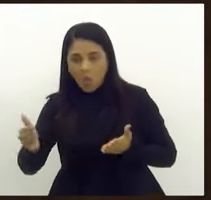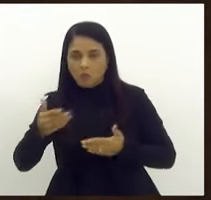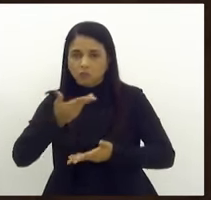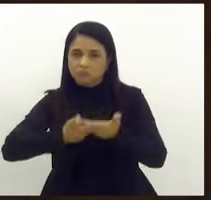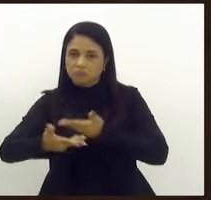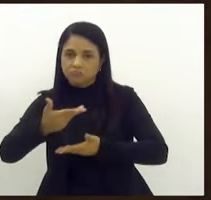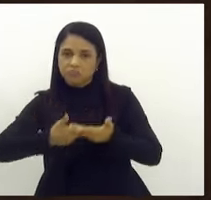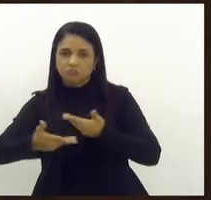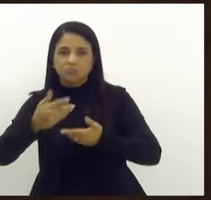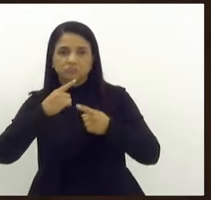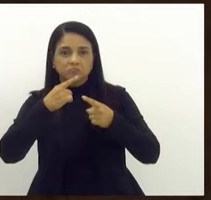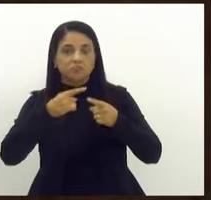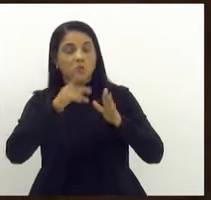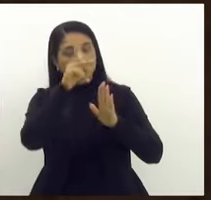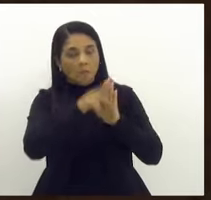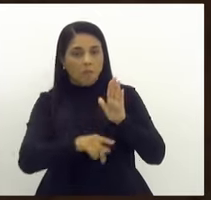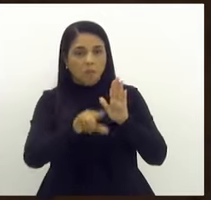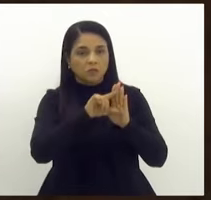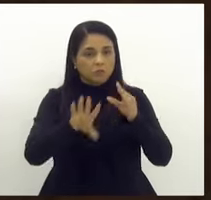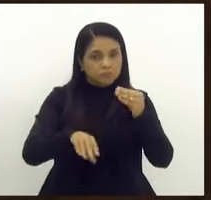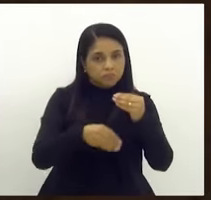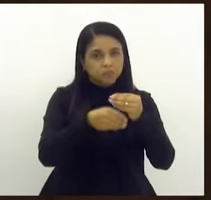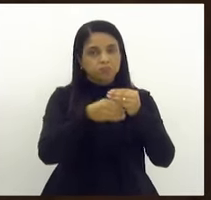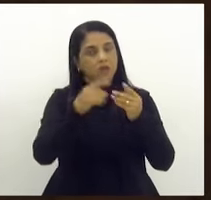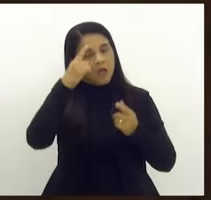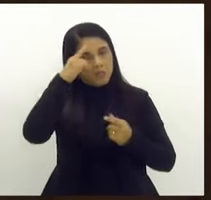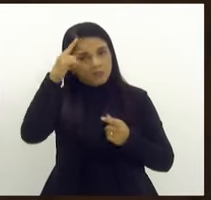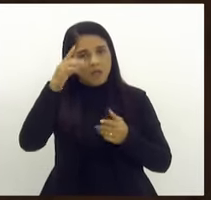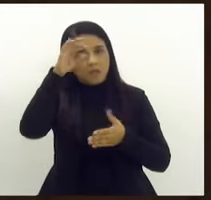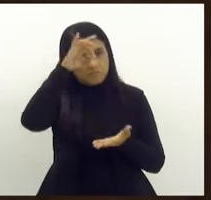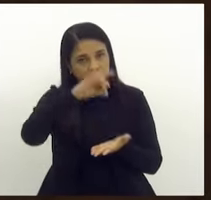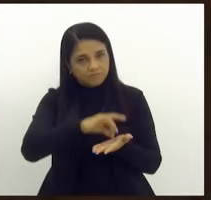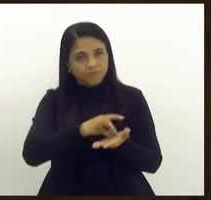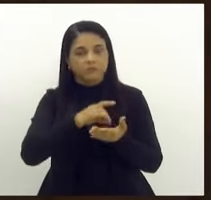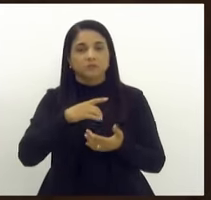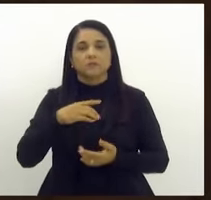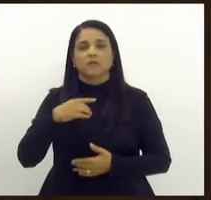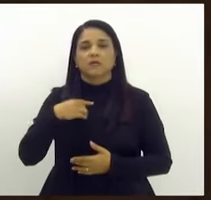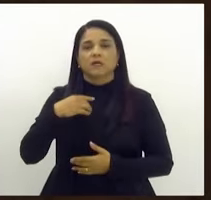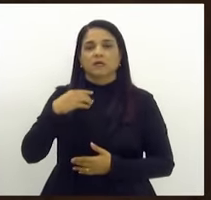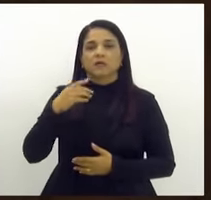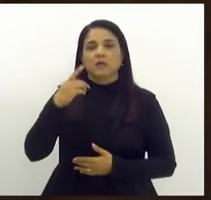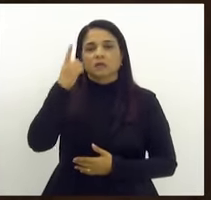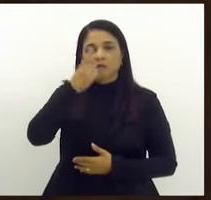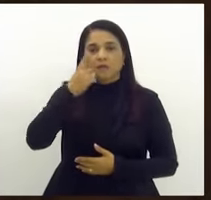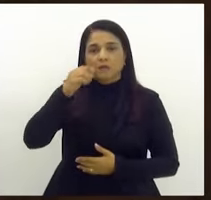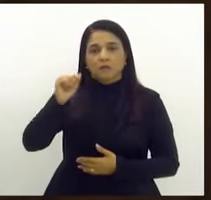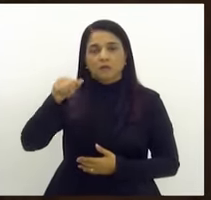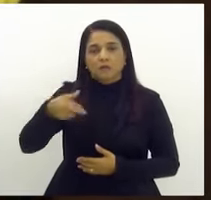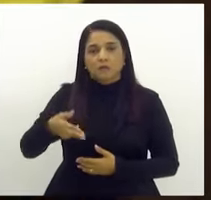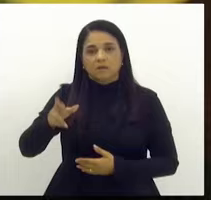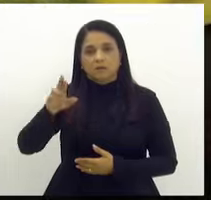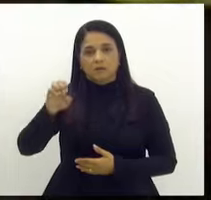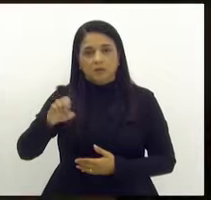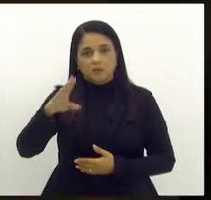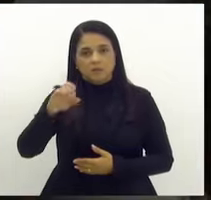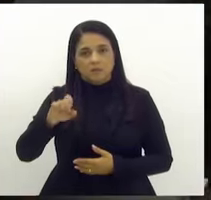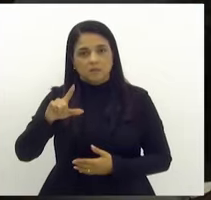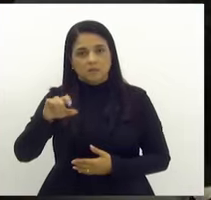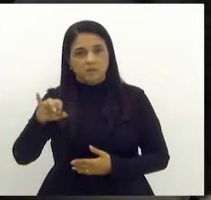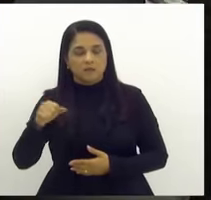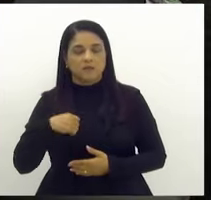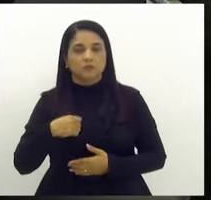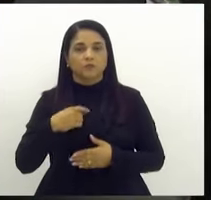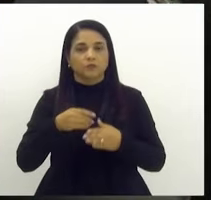o projeto consegue recompor parte da ideia original do deputado André siciliano para o fundo soberano